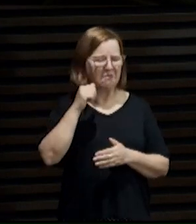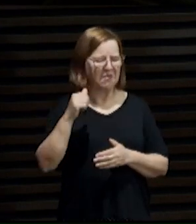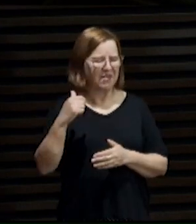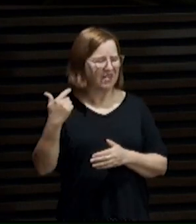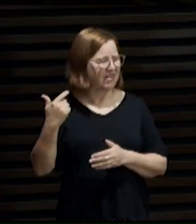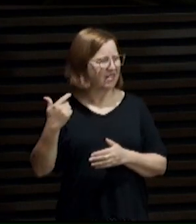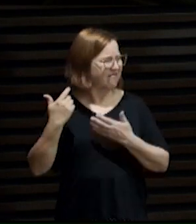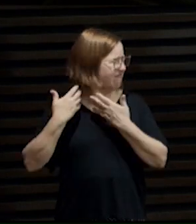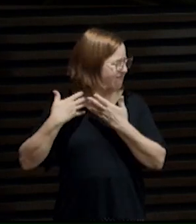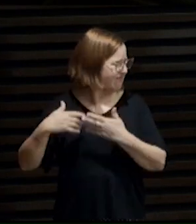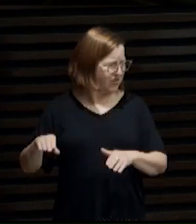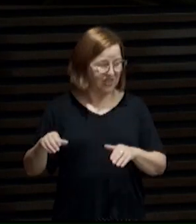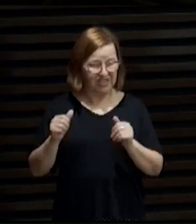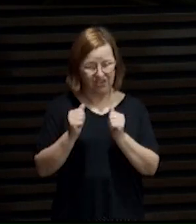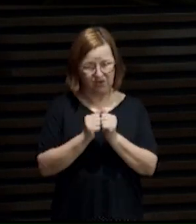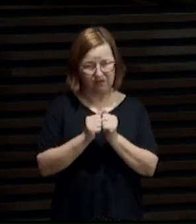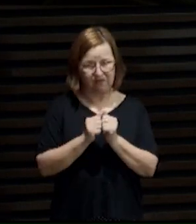Não permita que isso aconteça.